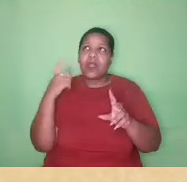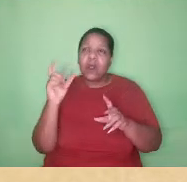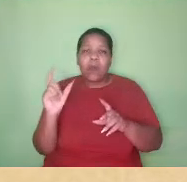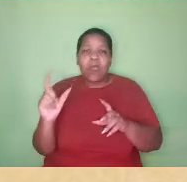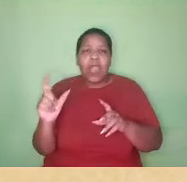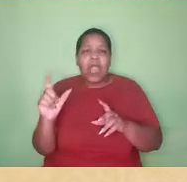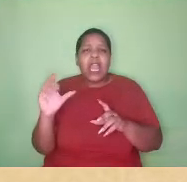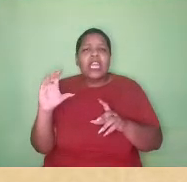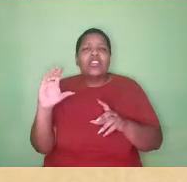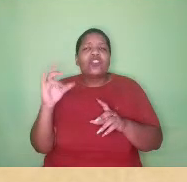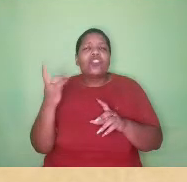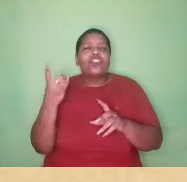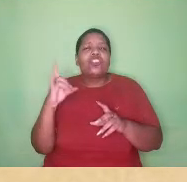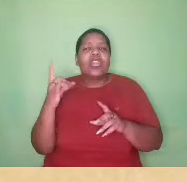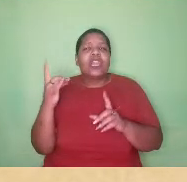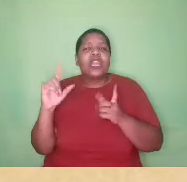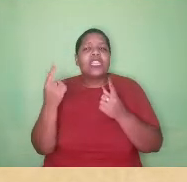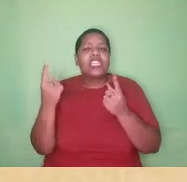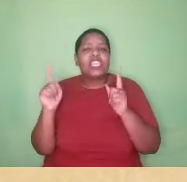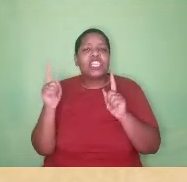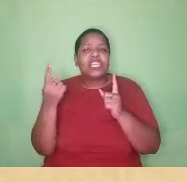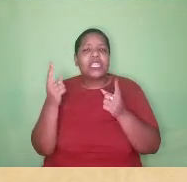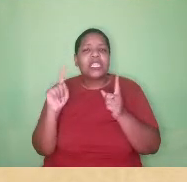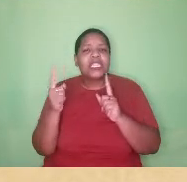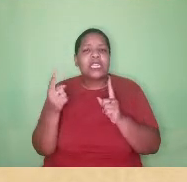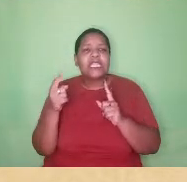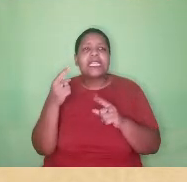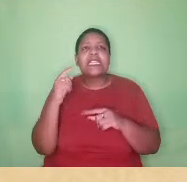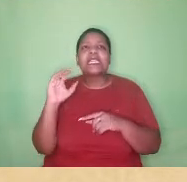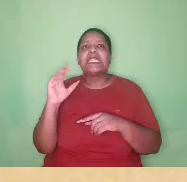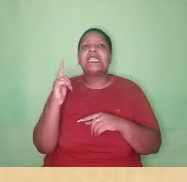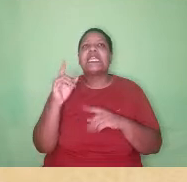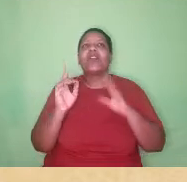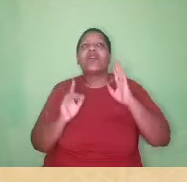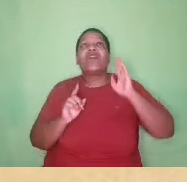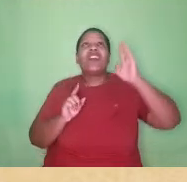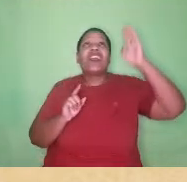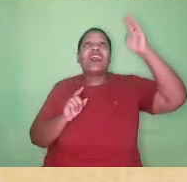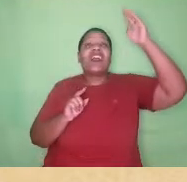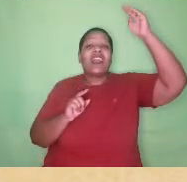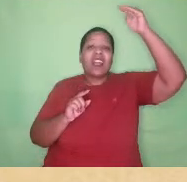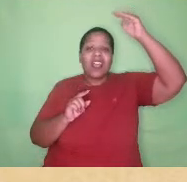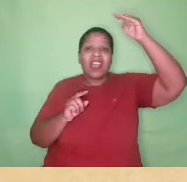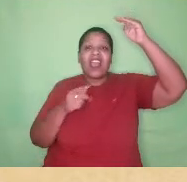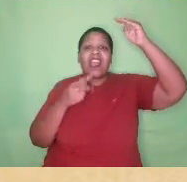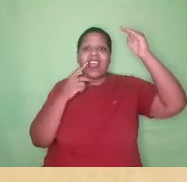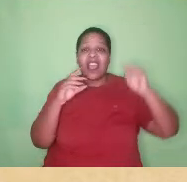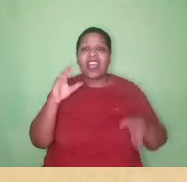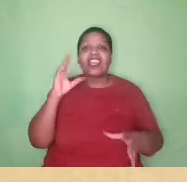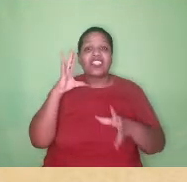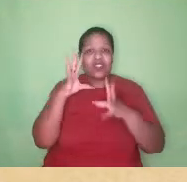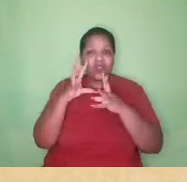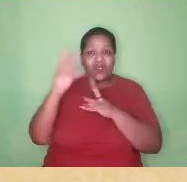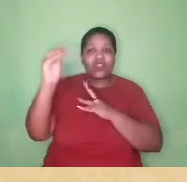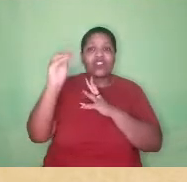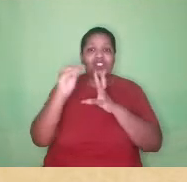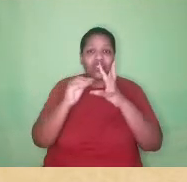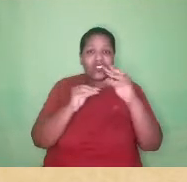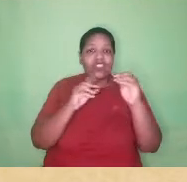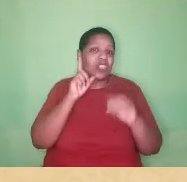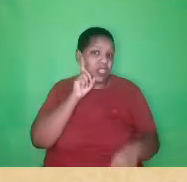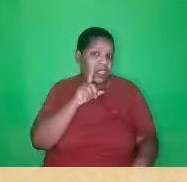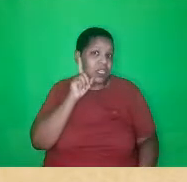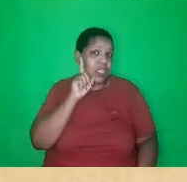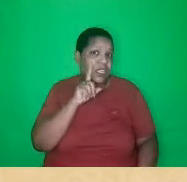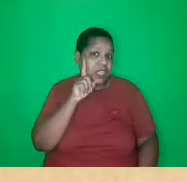Chile, e mesmo chegando lá em cima, no Canadá, onde já havia gente fugindo dos Estados Unidos, tem